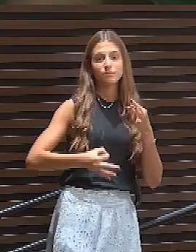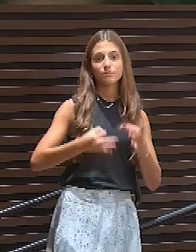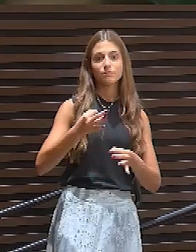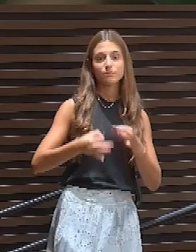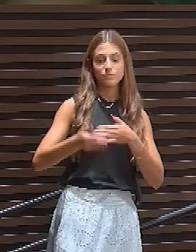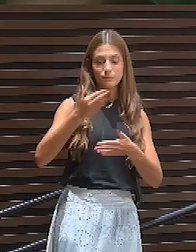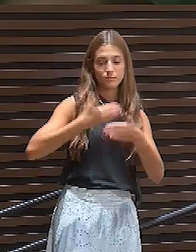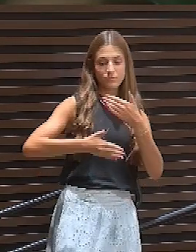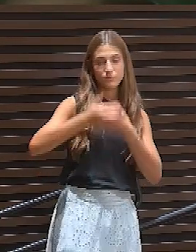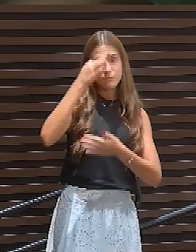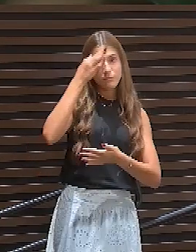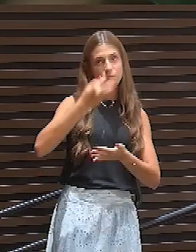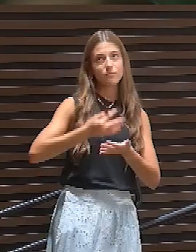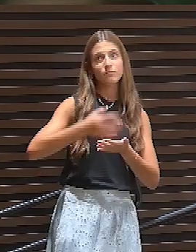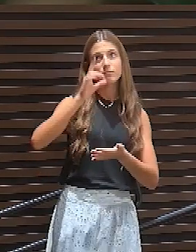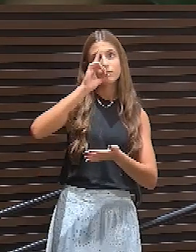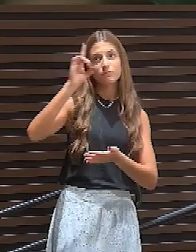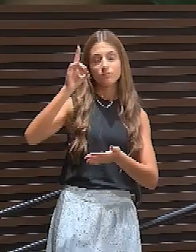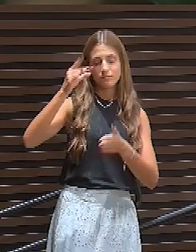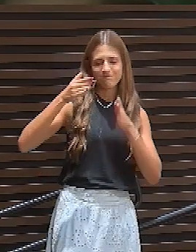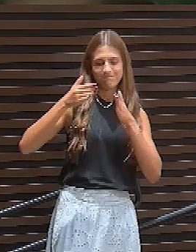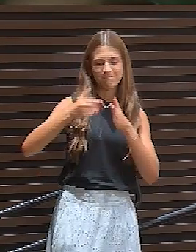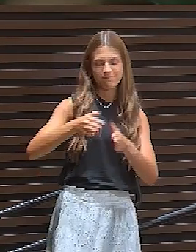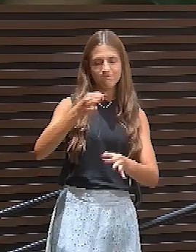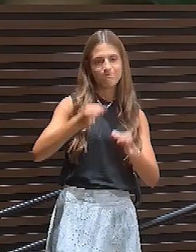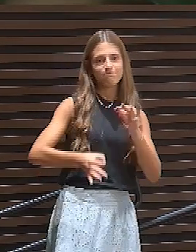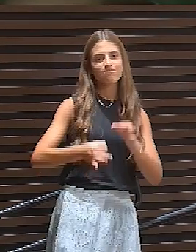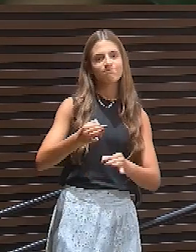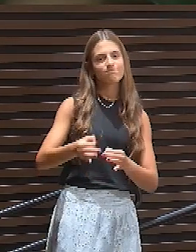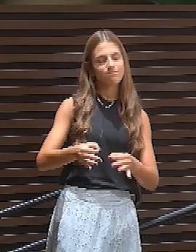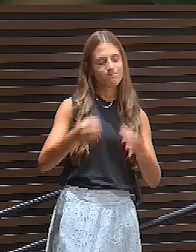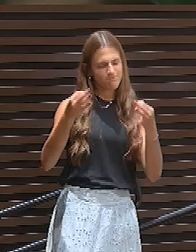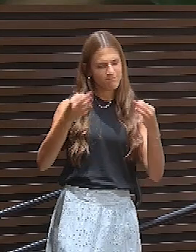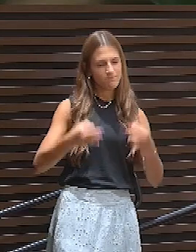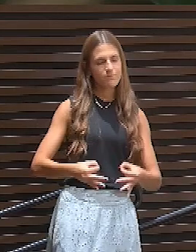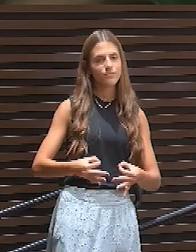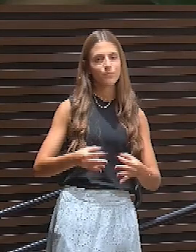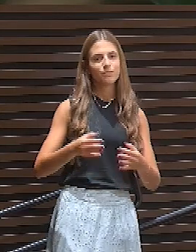a justiça perfeita que seria revelada em Cristo.